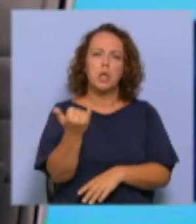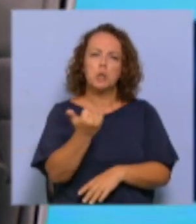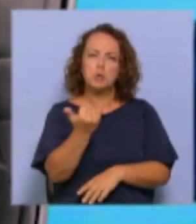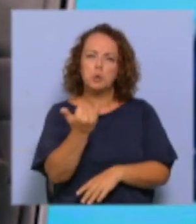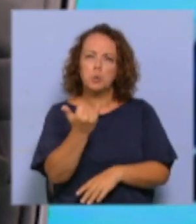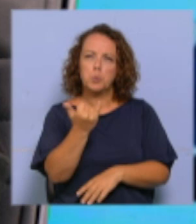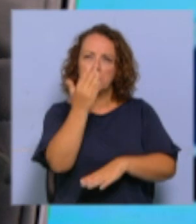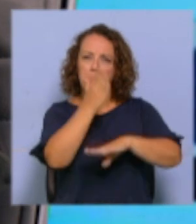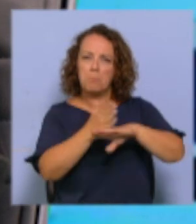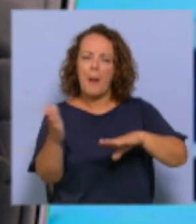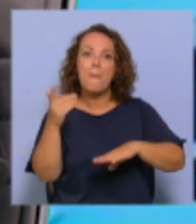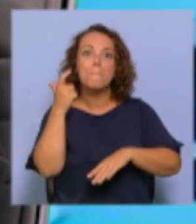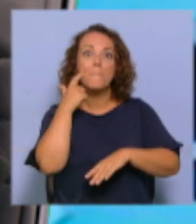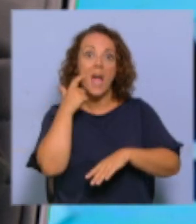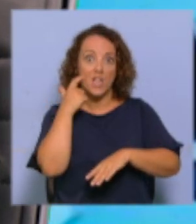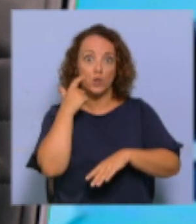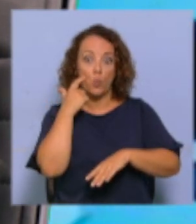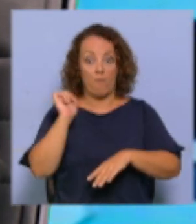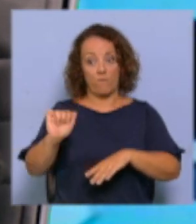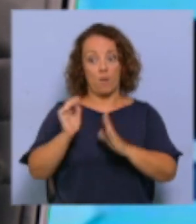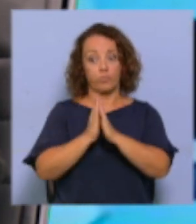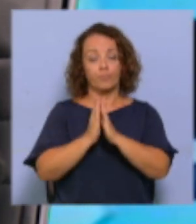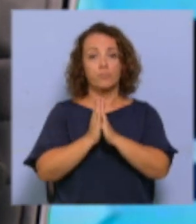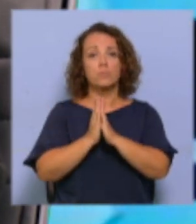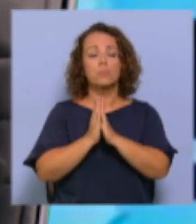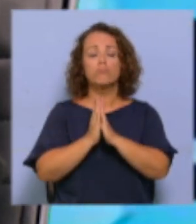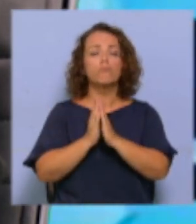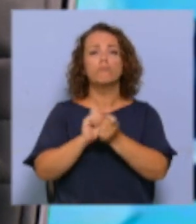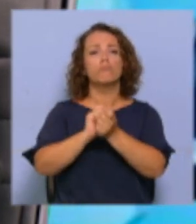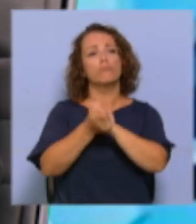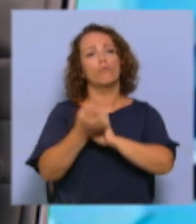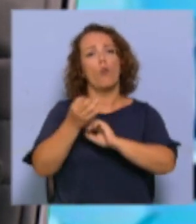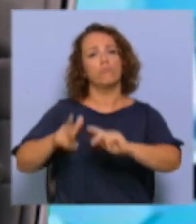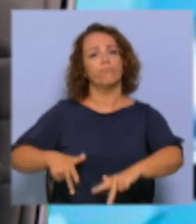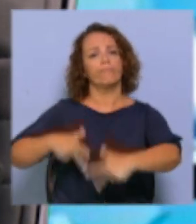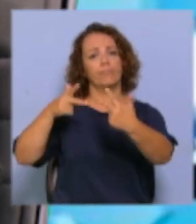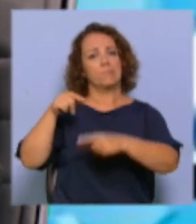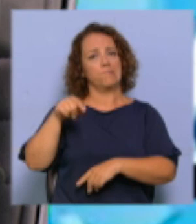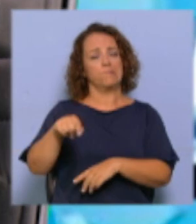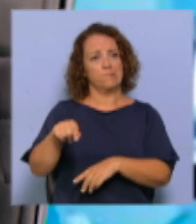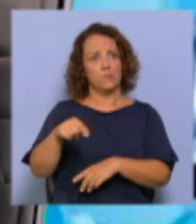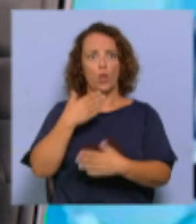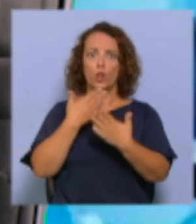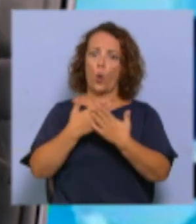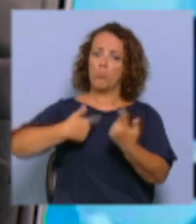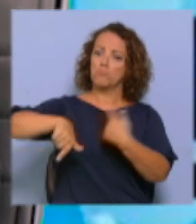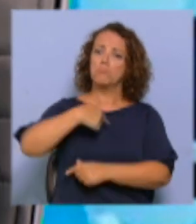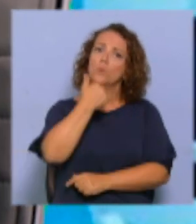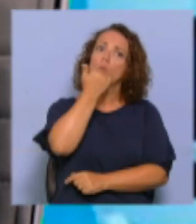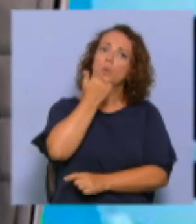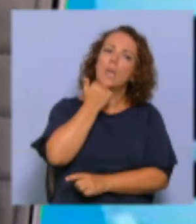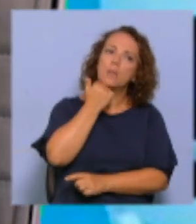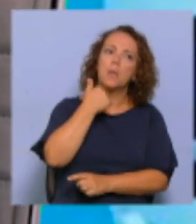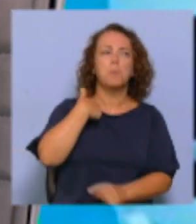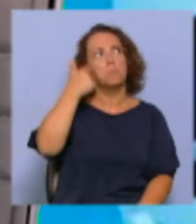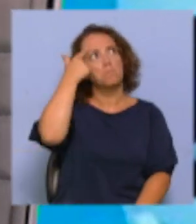da Páscoa, foi possível na paróquia dela, através de meios telemáticos, desenvolver um processo que lhes deixou contentes. Eu estava a pensar este